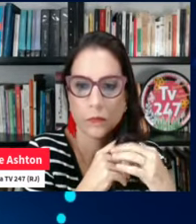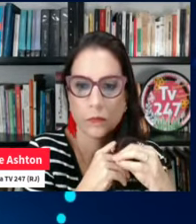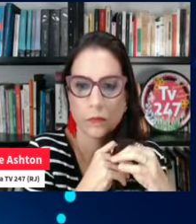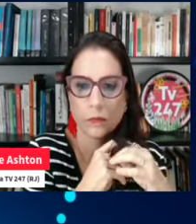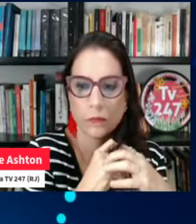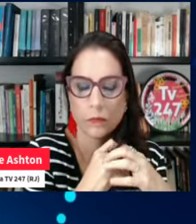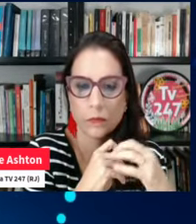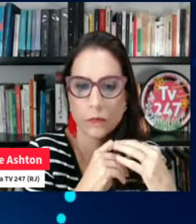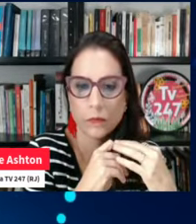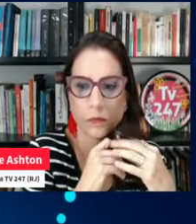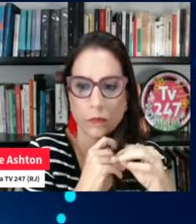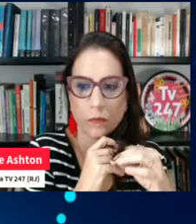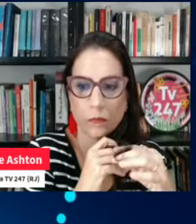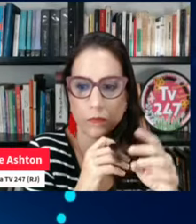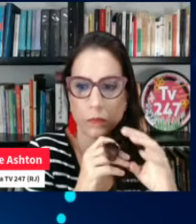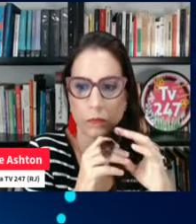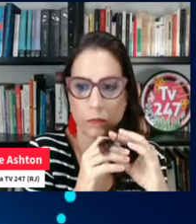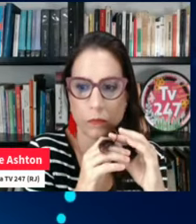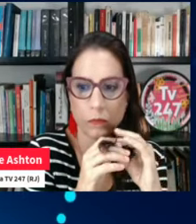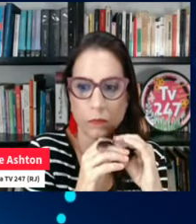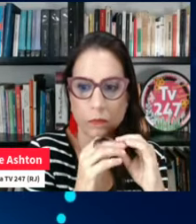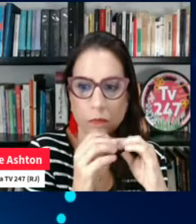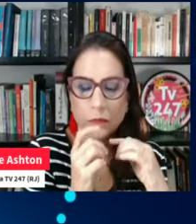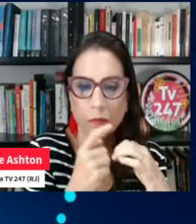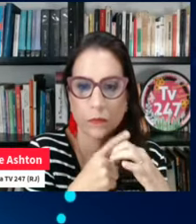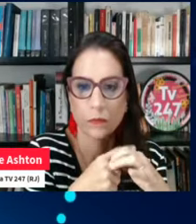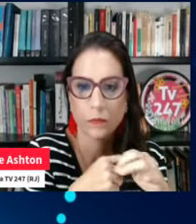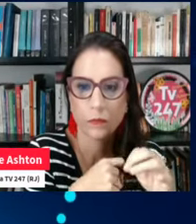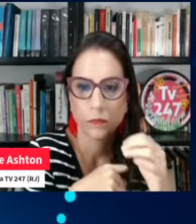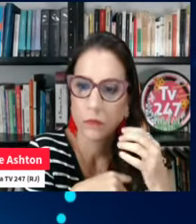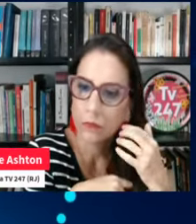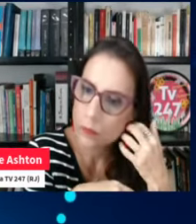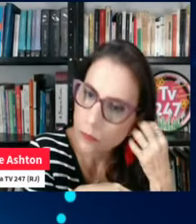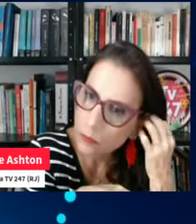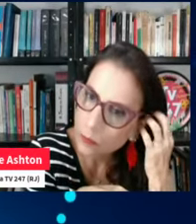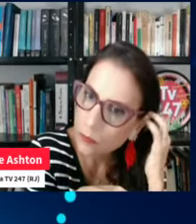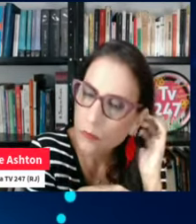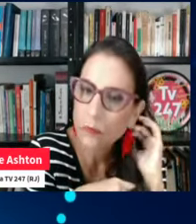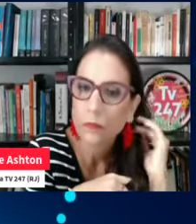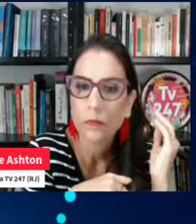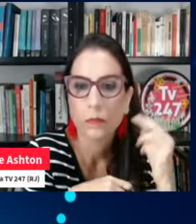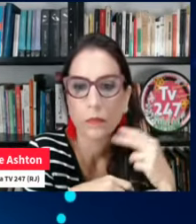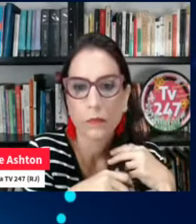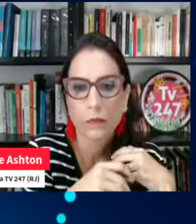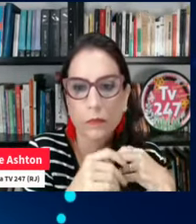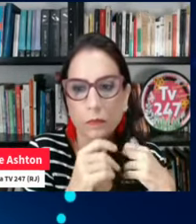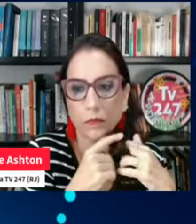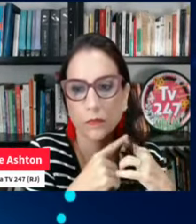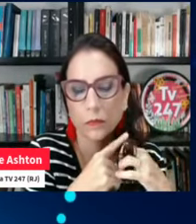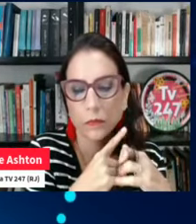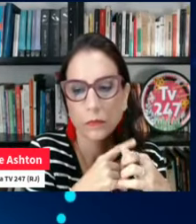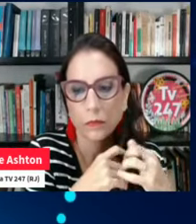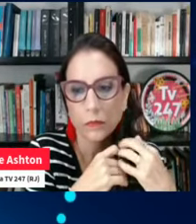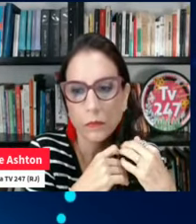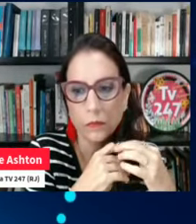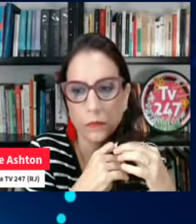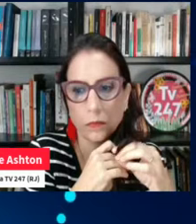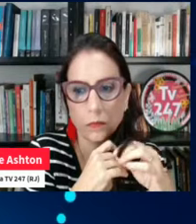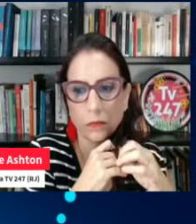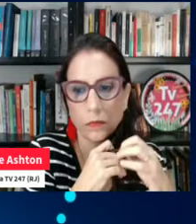Eu acho que, eu como sempre, com grande desagrado, eu vejo a